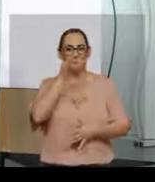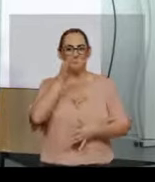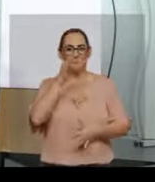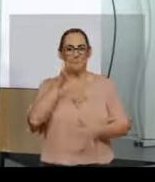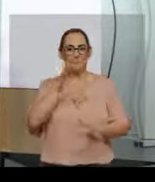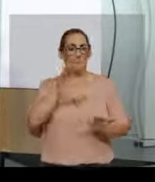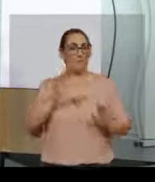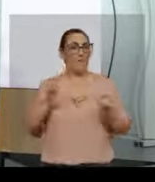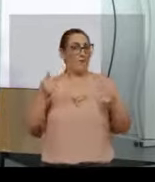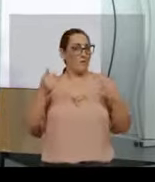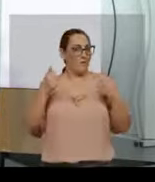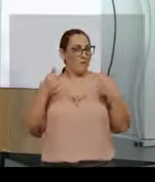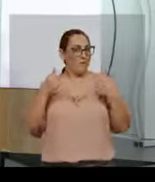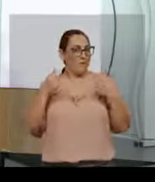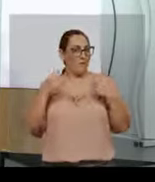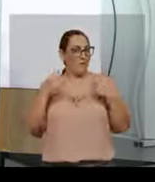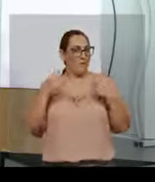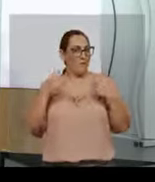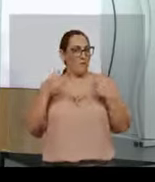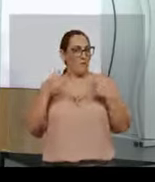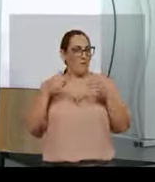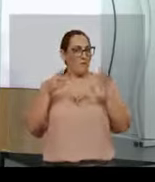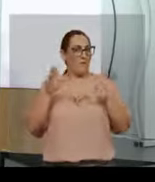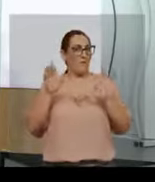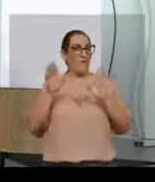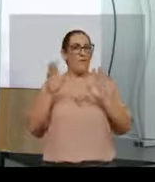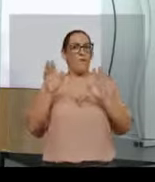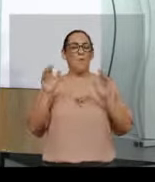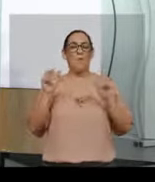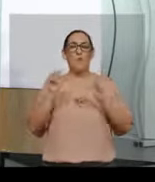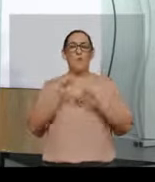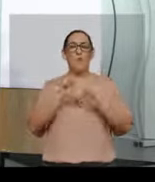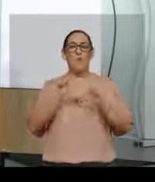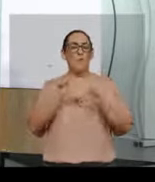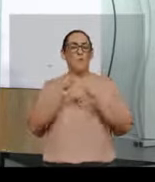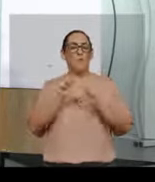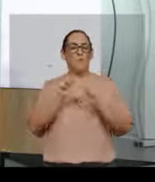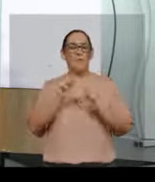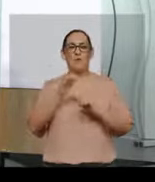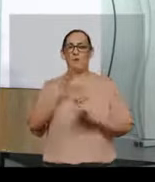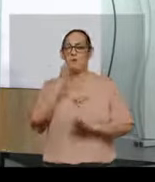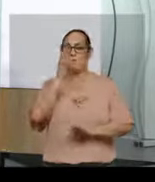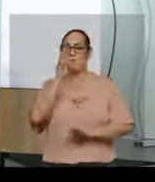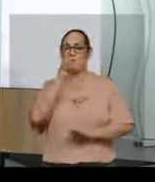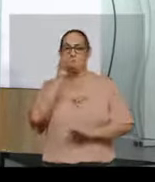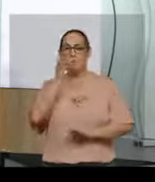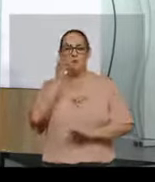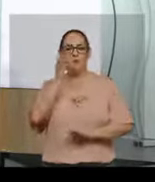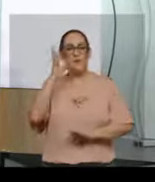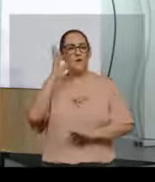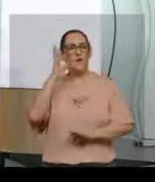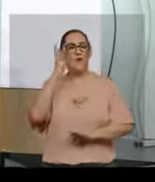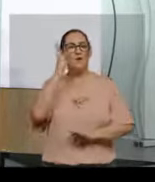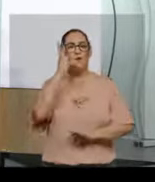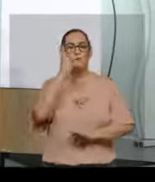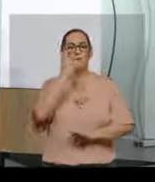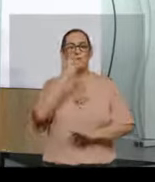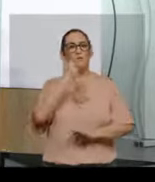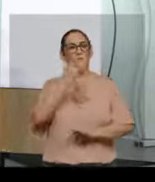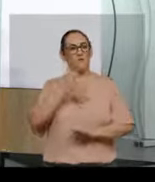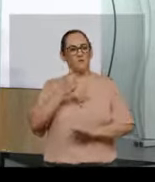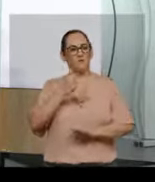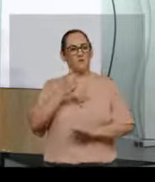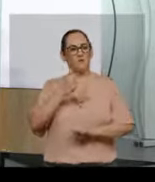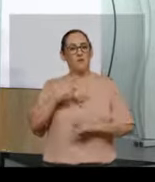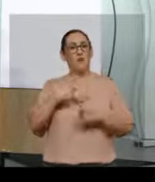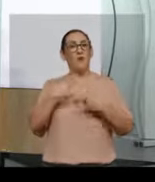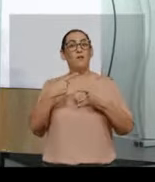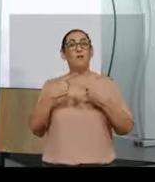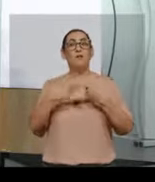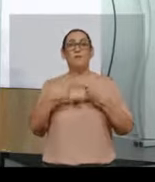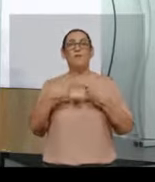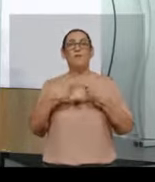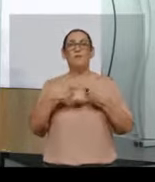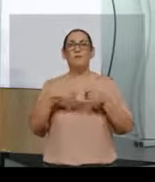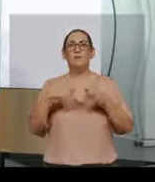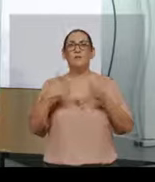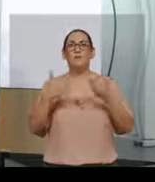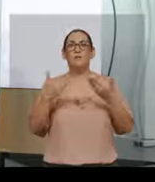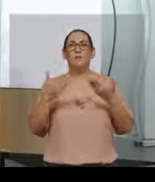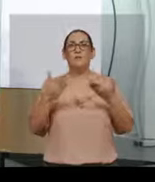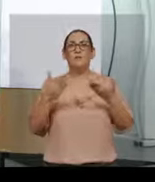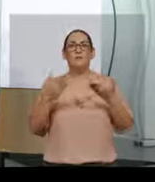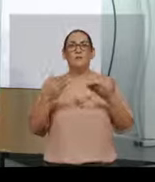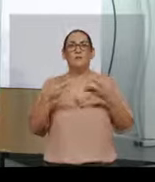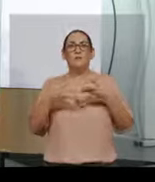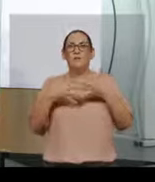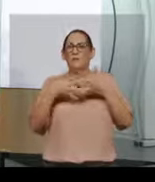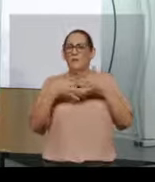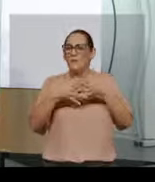Particularmente, eu sou muito fã das plantas. Acho elas fantásticas, por serem seres tão